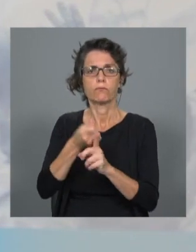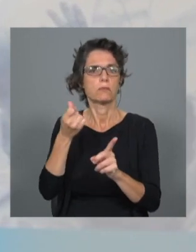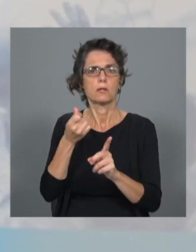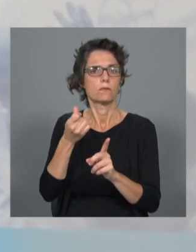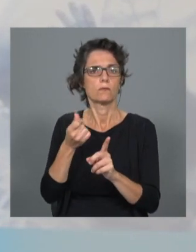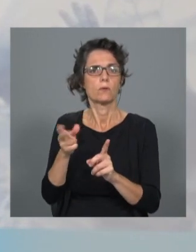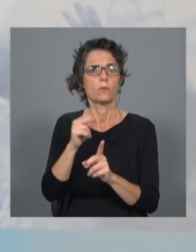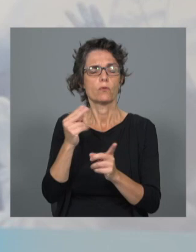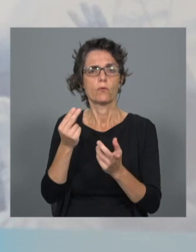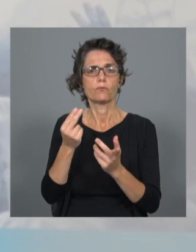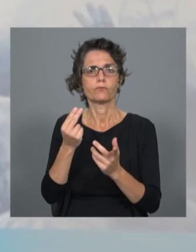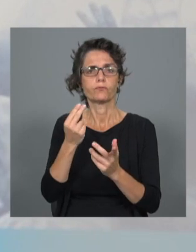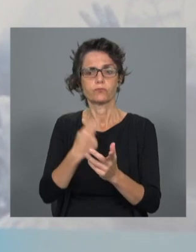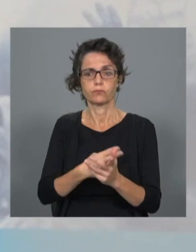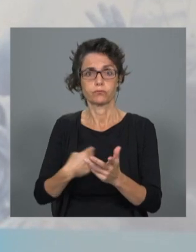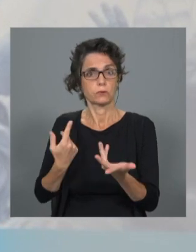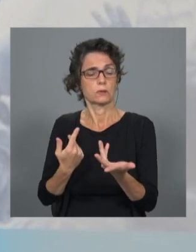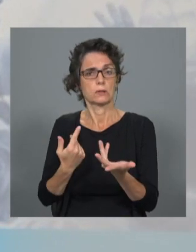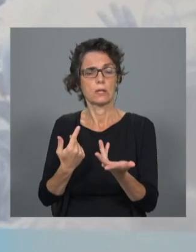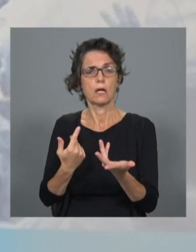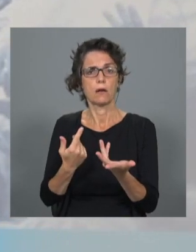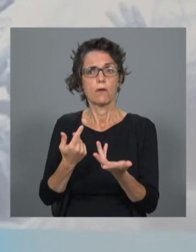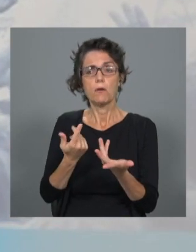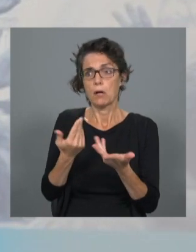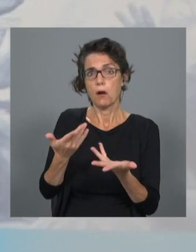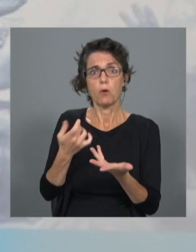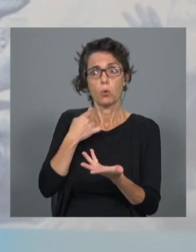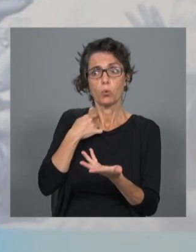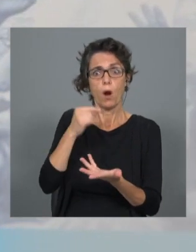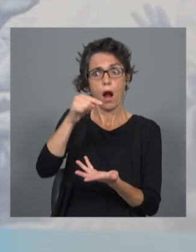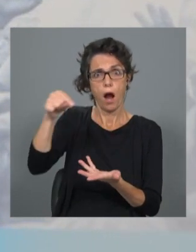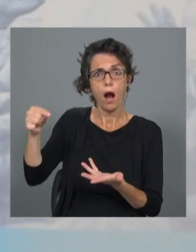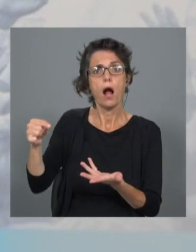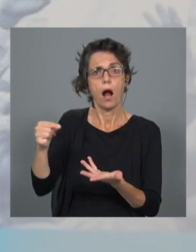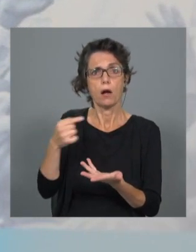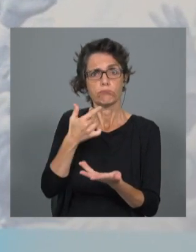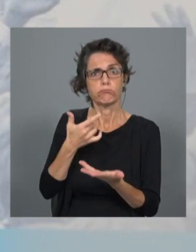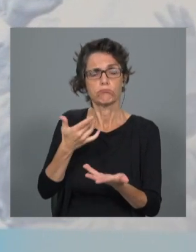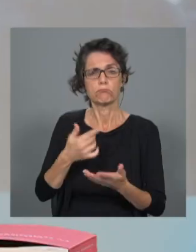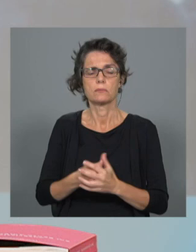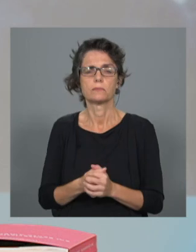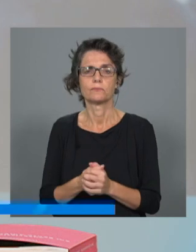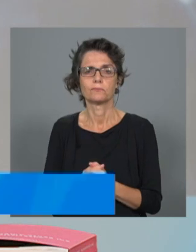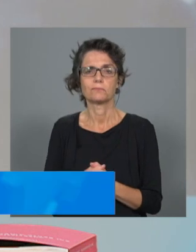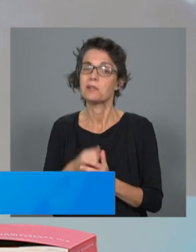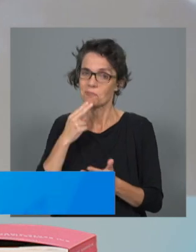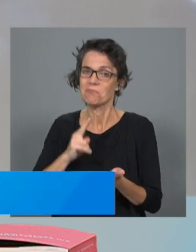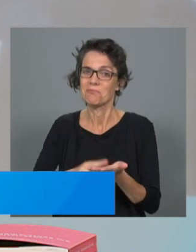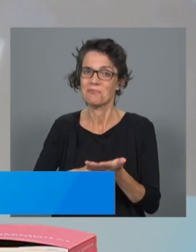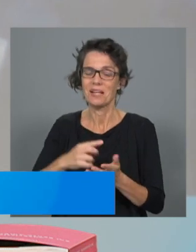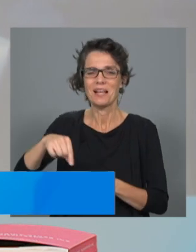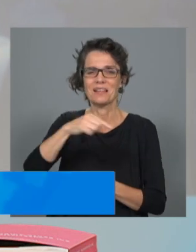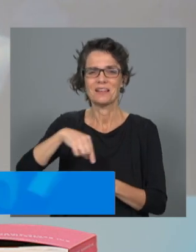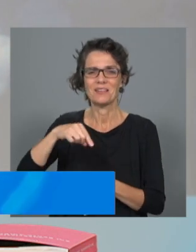os elementos das nossas comunidades cristãs que têm também uma oferta formativa ao dispor. É verdade. Curiosamente, nós acreditamos